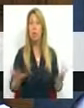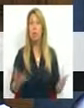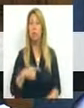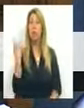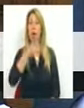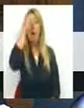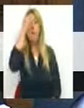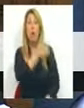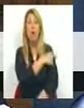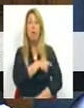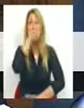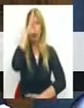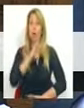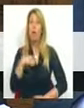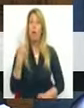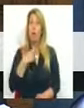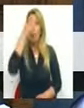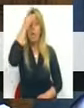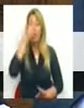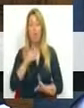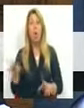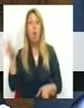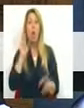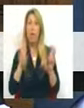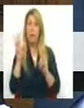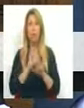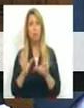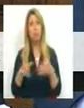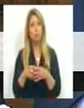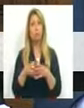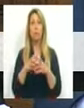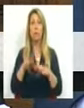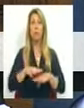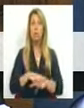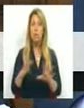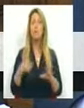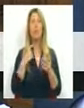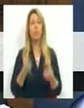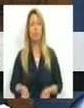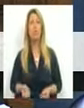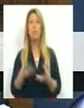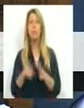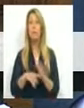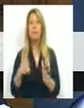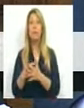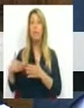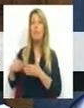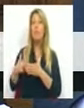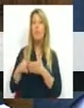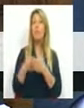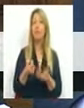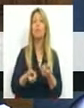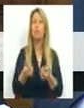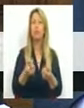opiniões de representantes do Estado eram ouvidas em sede do Conselho de Administração e conseguimos sempre, ao longo de todo o processo, chegar.